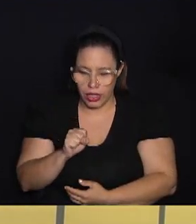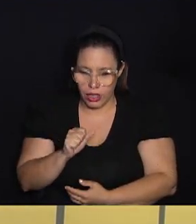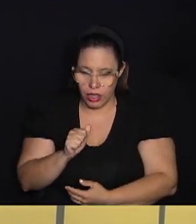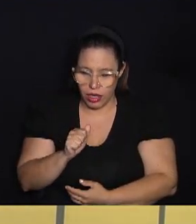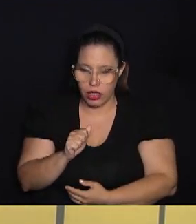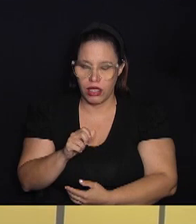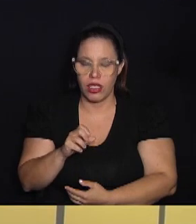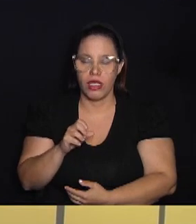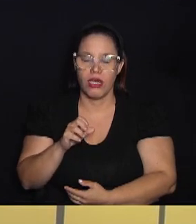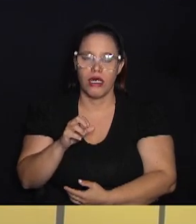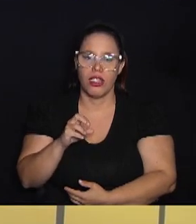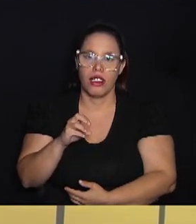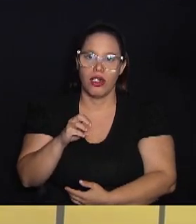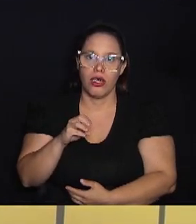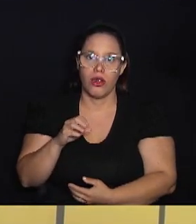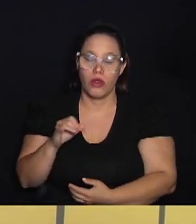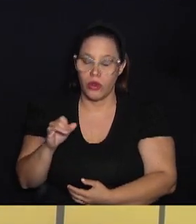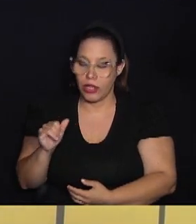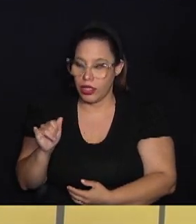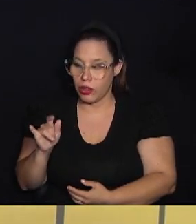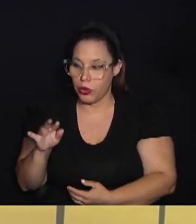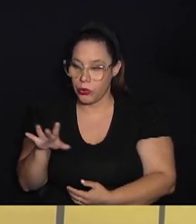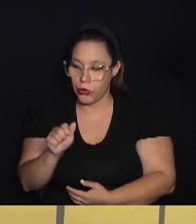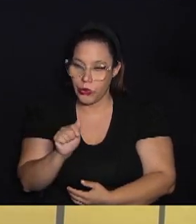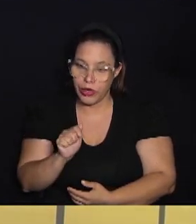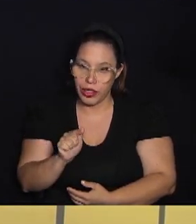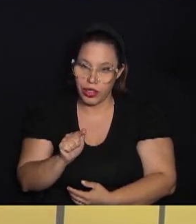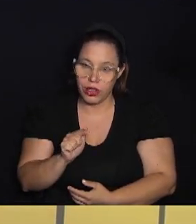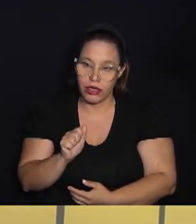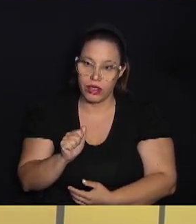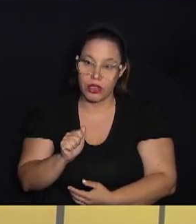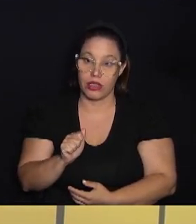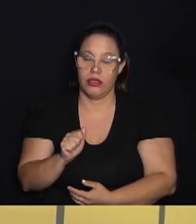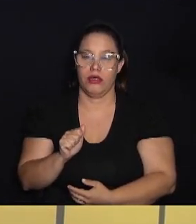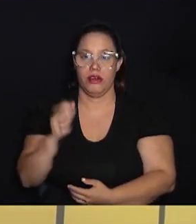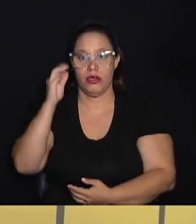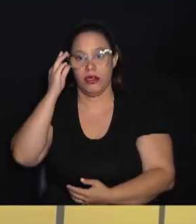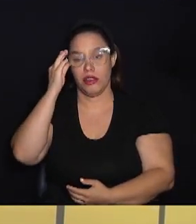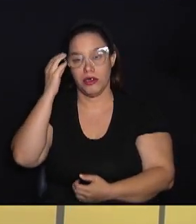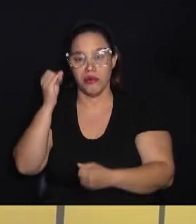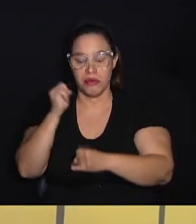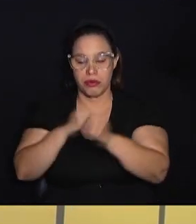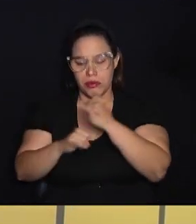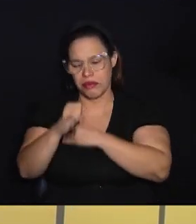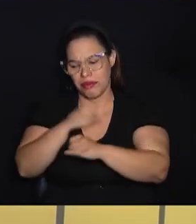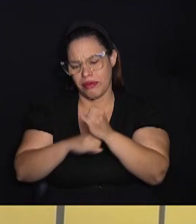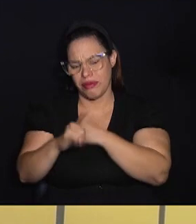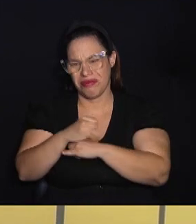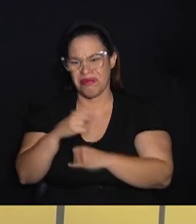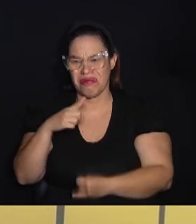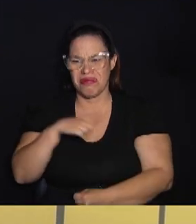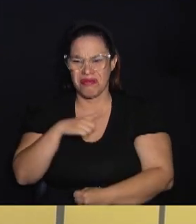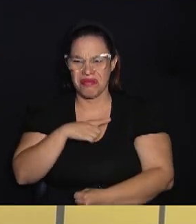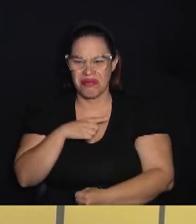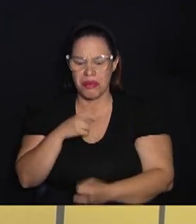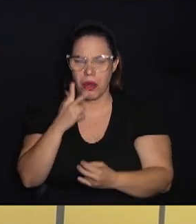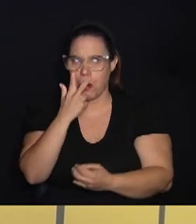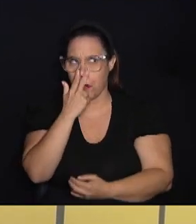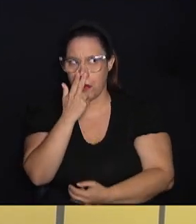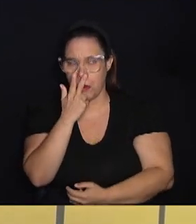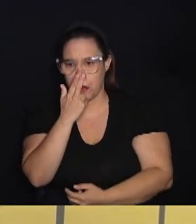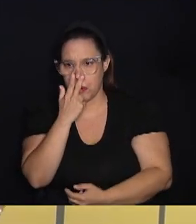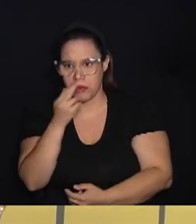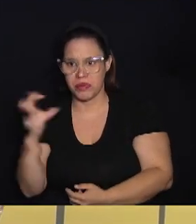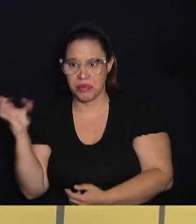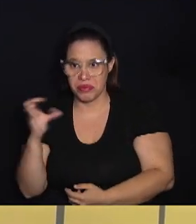prática uma aula de yoga que é consistente na própria prática e na internet tem coisas que parecem que são de evidência